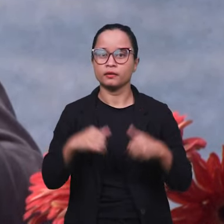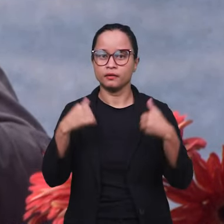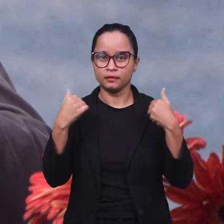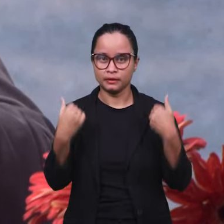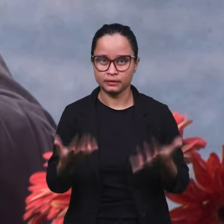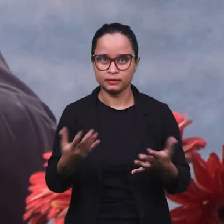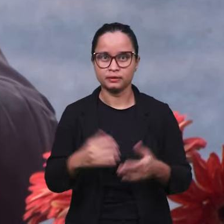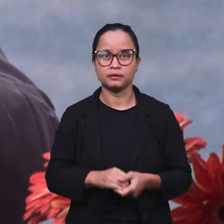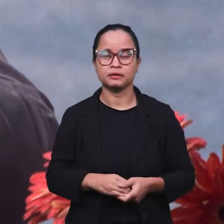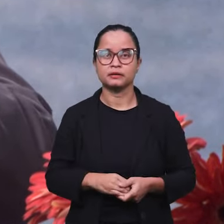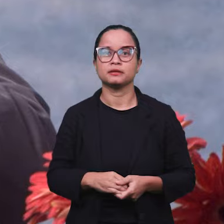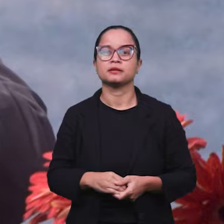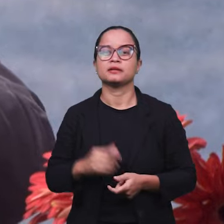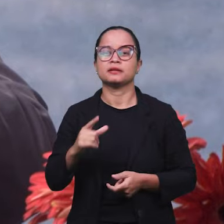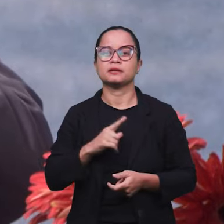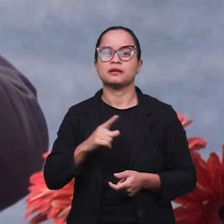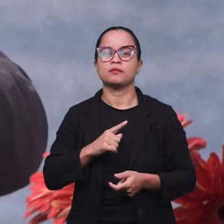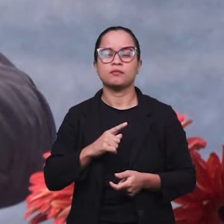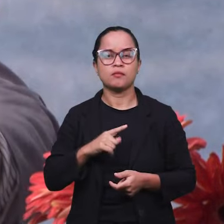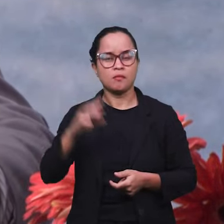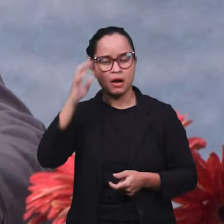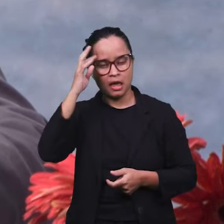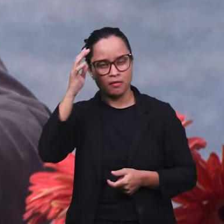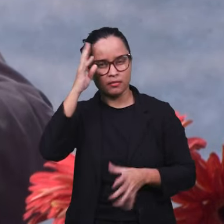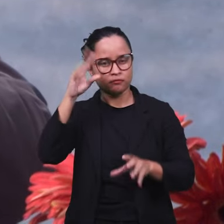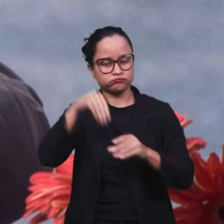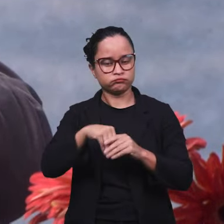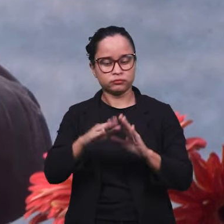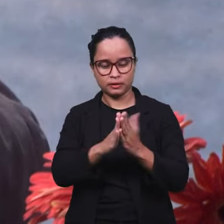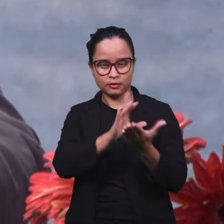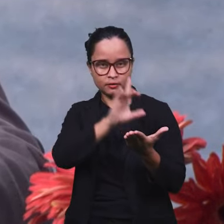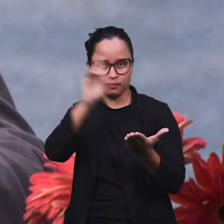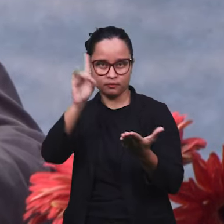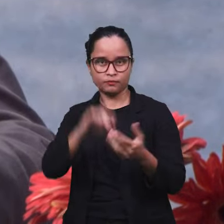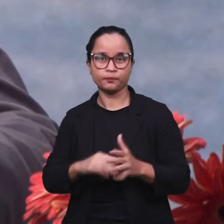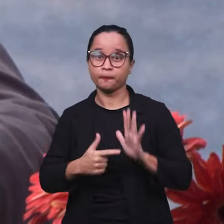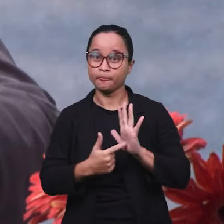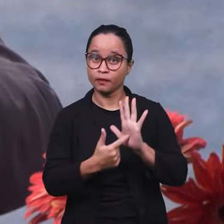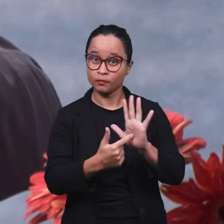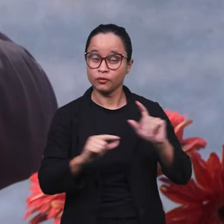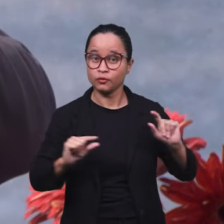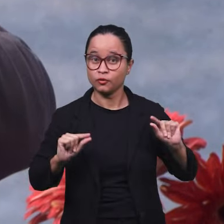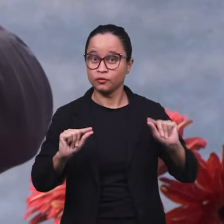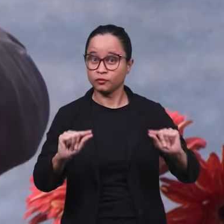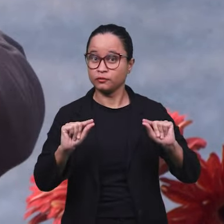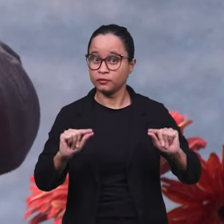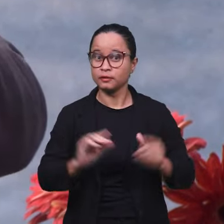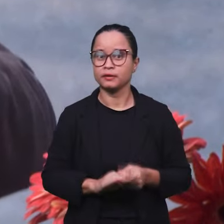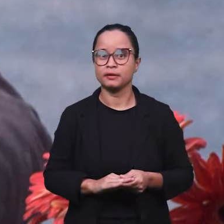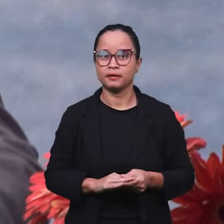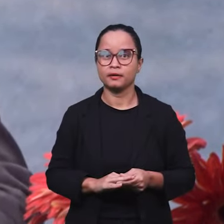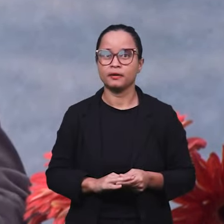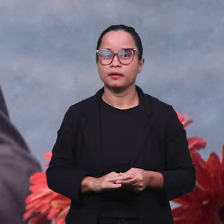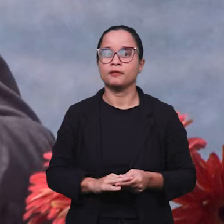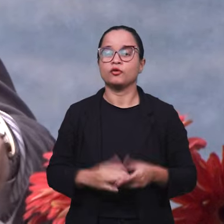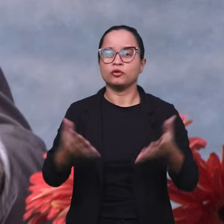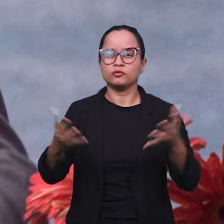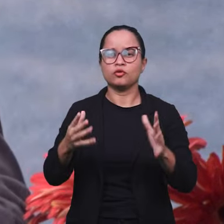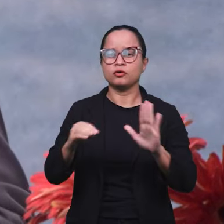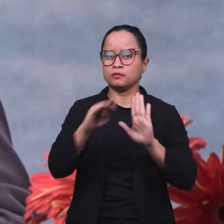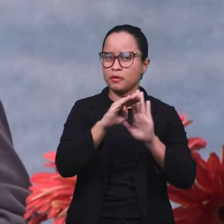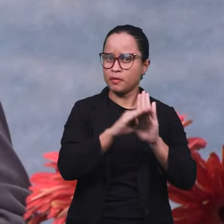que vai trazer uma aplicação, uma reflexão na palavra, aplicando aquilo que foi tratado, que está